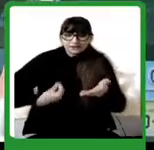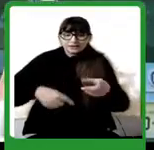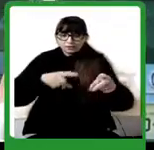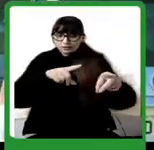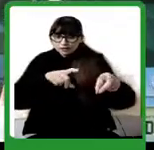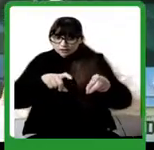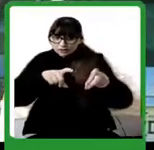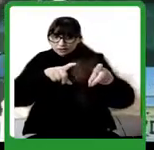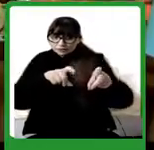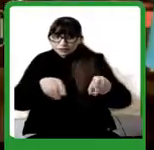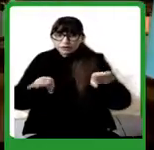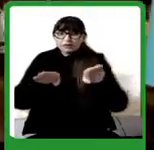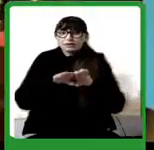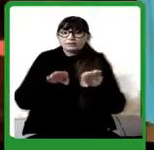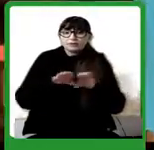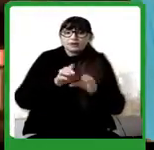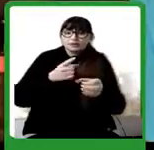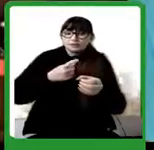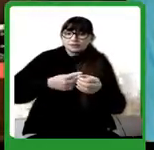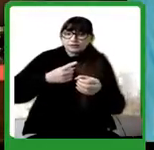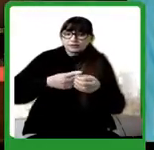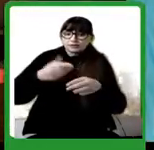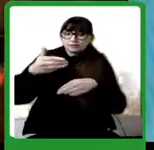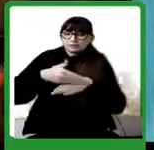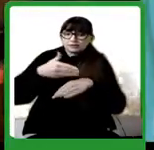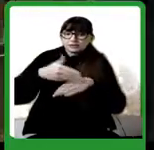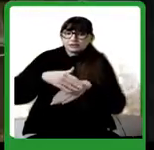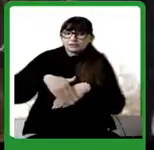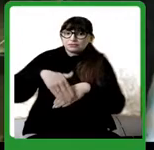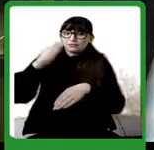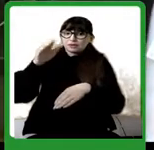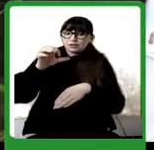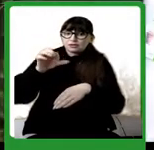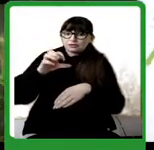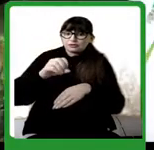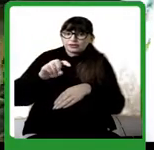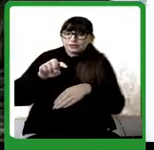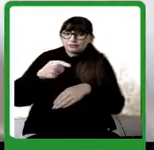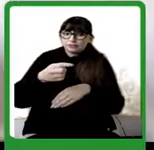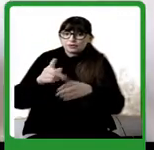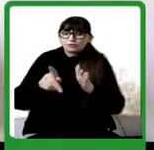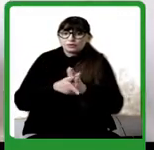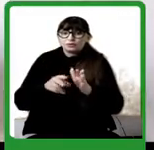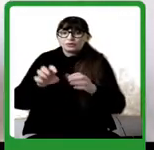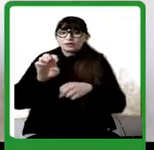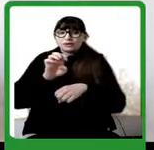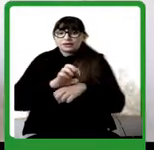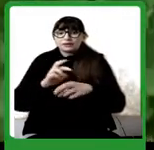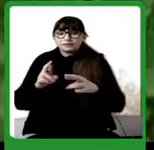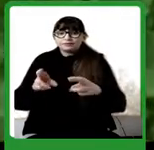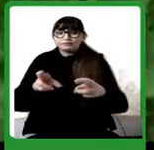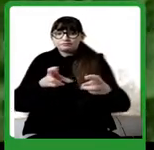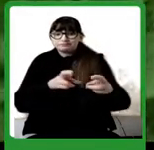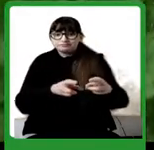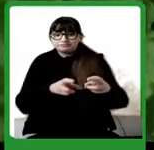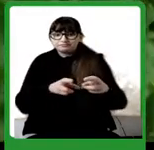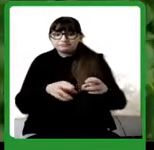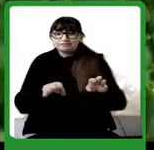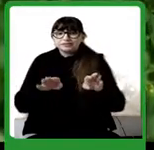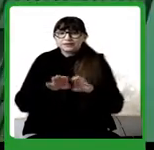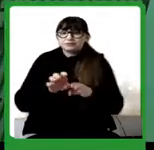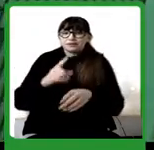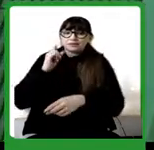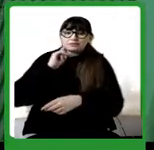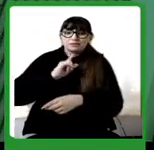fazemos parte da vida de mais de 90 mil associados nos estados do Rio Grande do Sul, Santa Catarina e Minas Gerais.